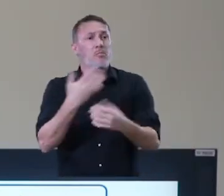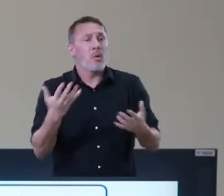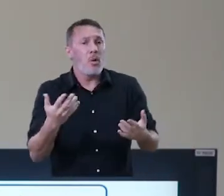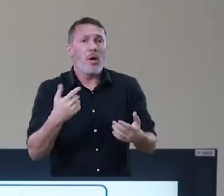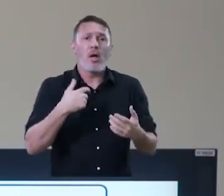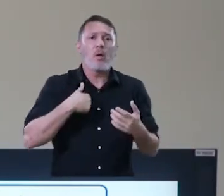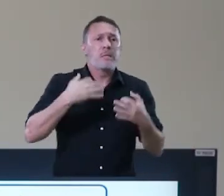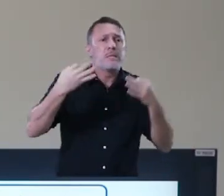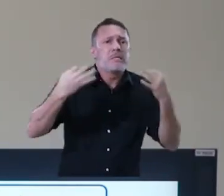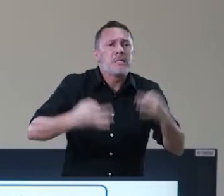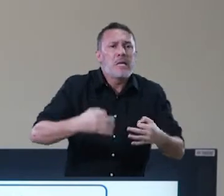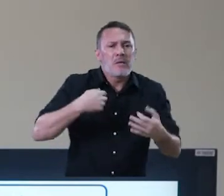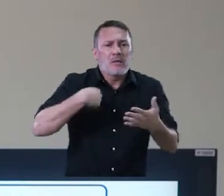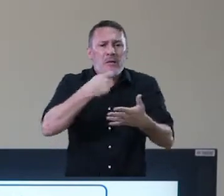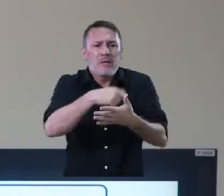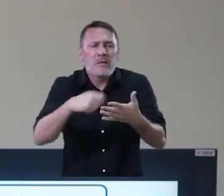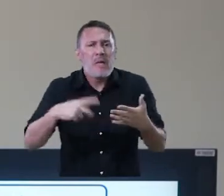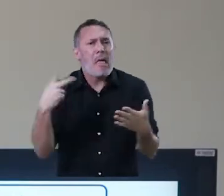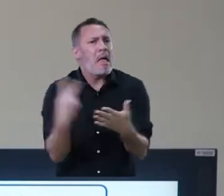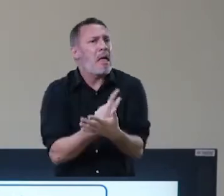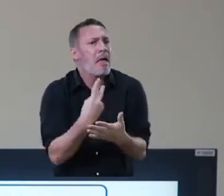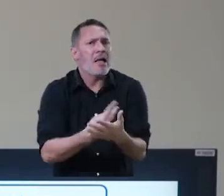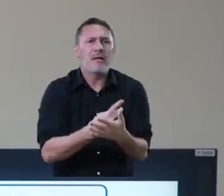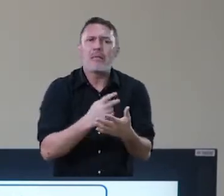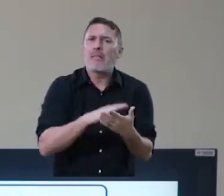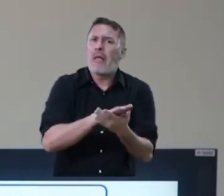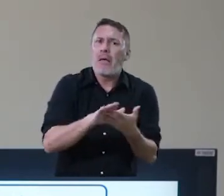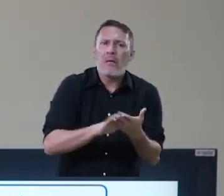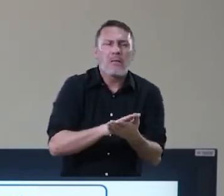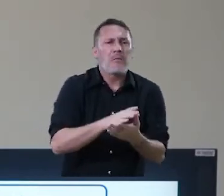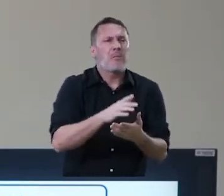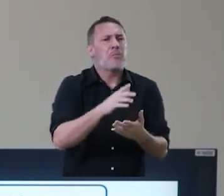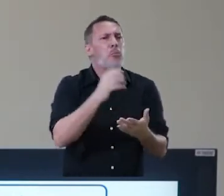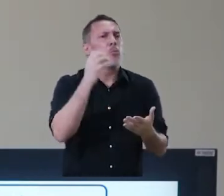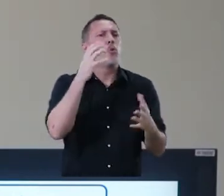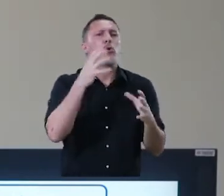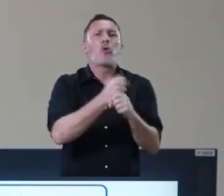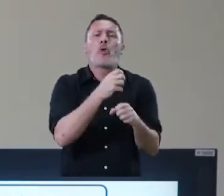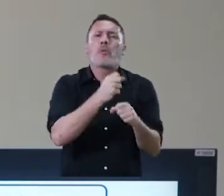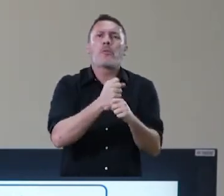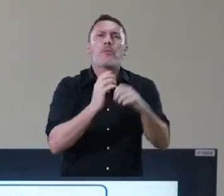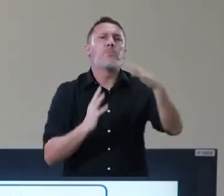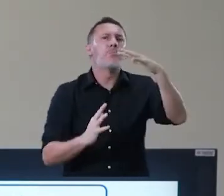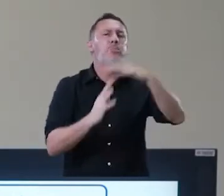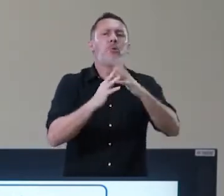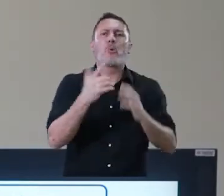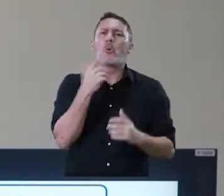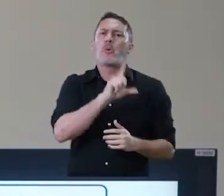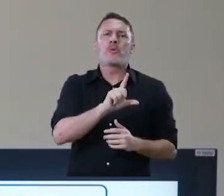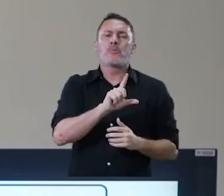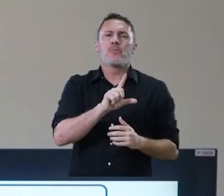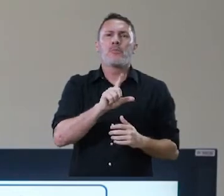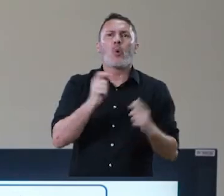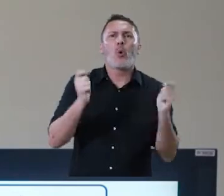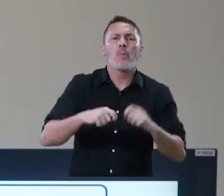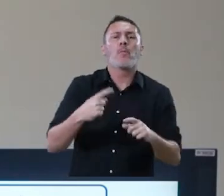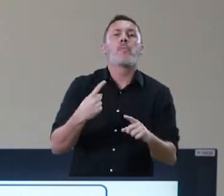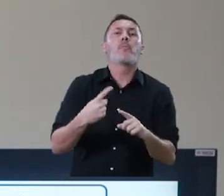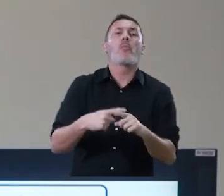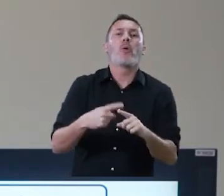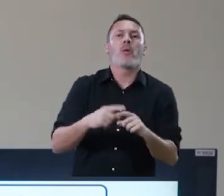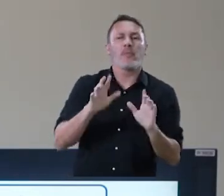professor, eu ri quase nada na minha redação e mesmo assim não alcancei nota máxima na primeira competência. Sabe por